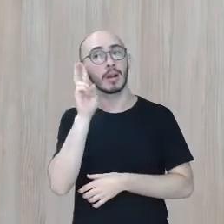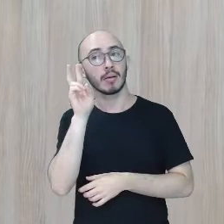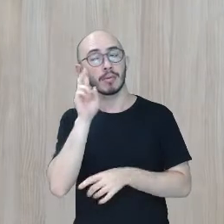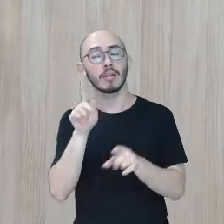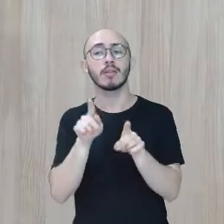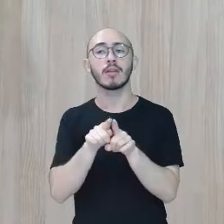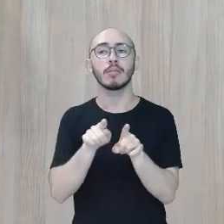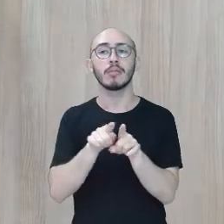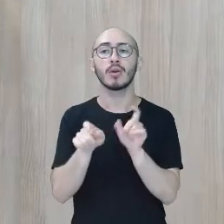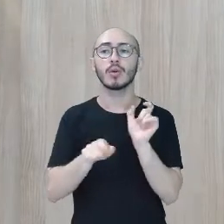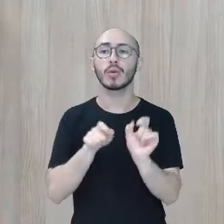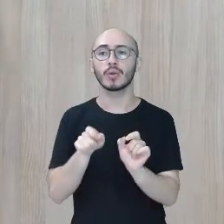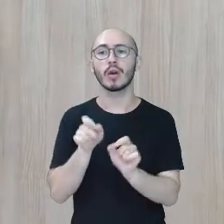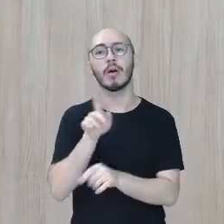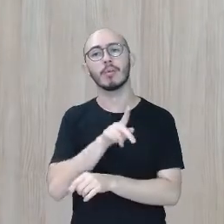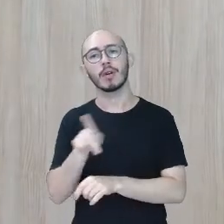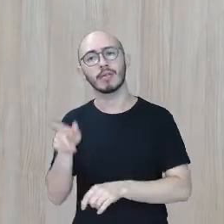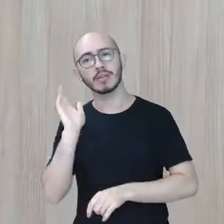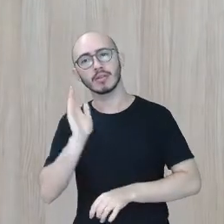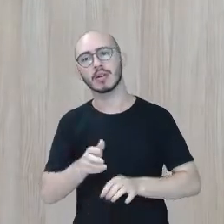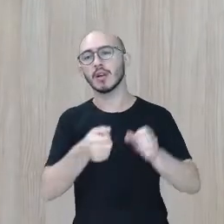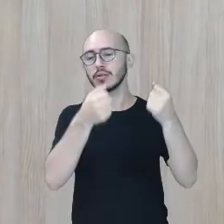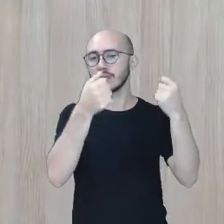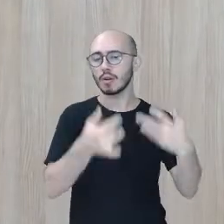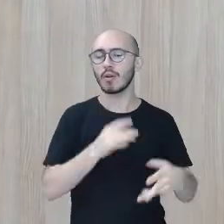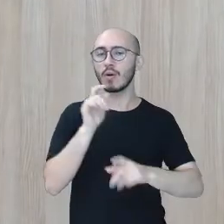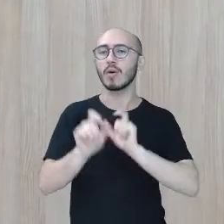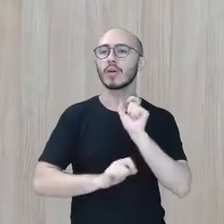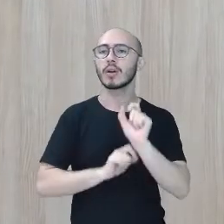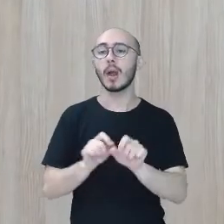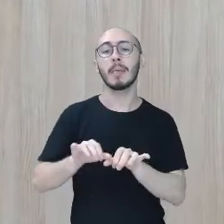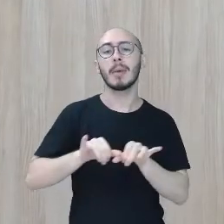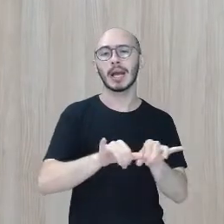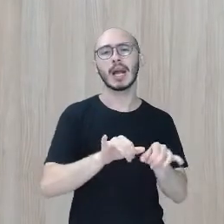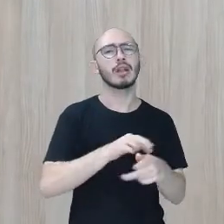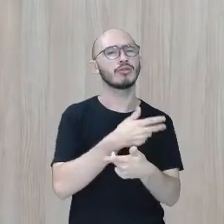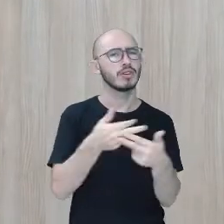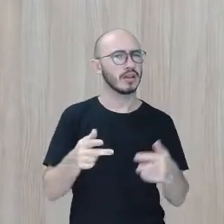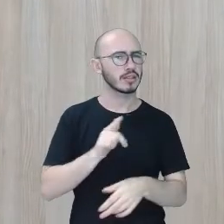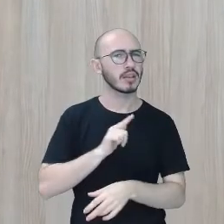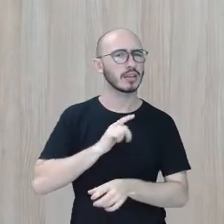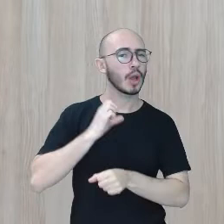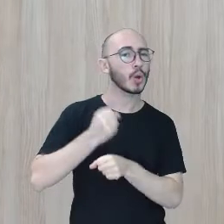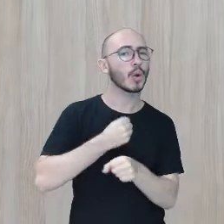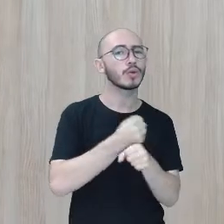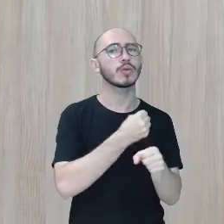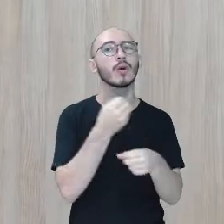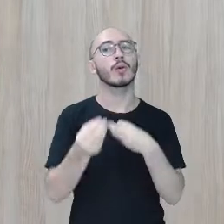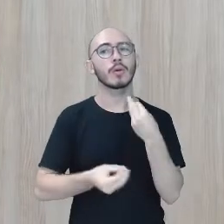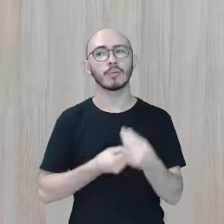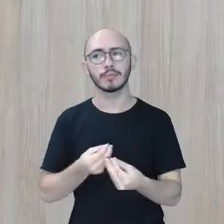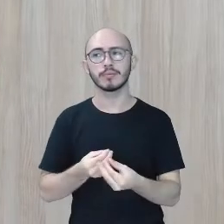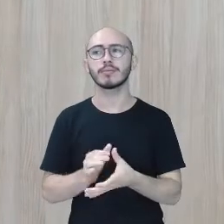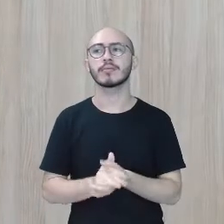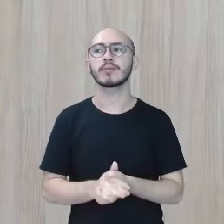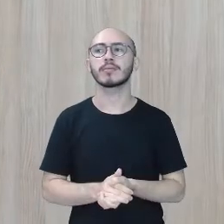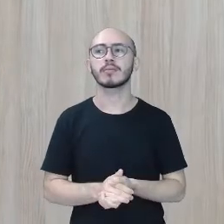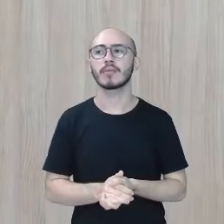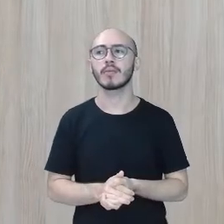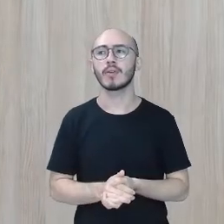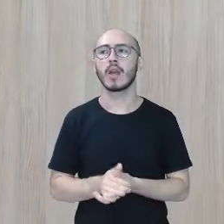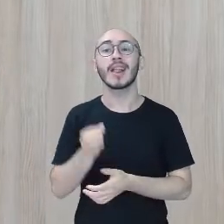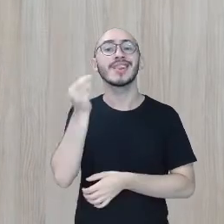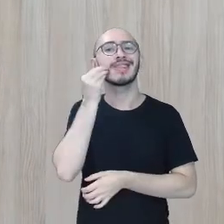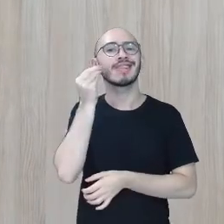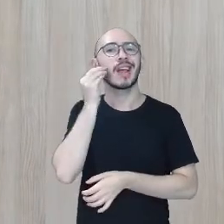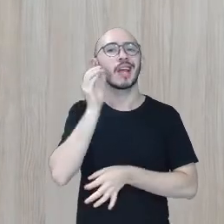que, como o professor também já mencionou, esses mercados, né, a construção desses mercados, ela tenta dar uma